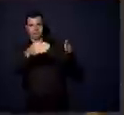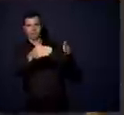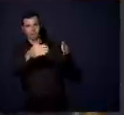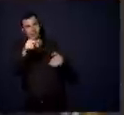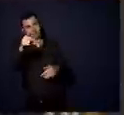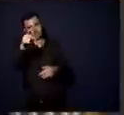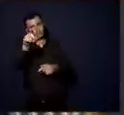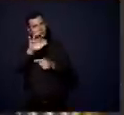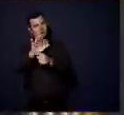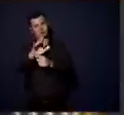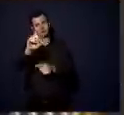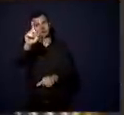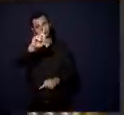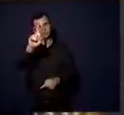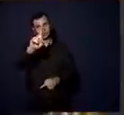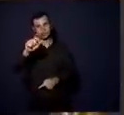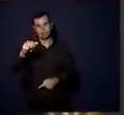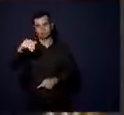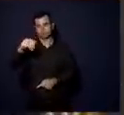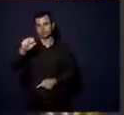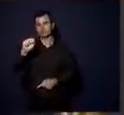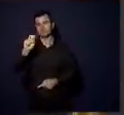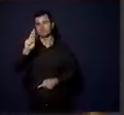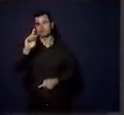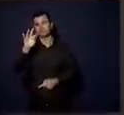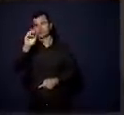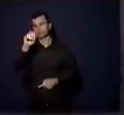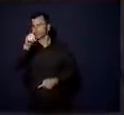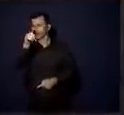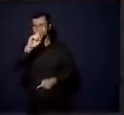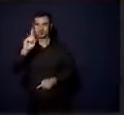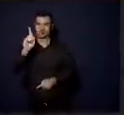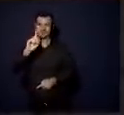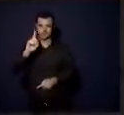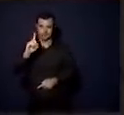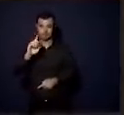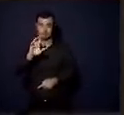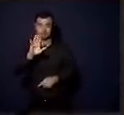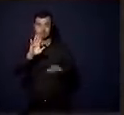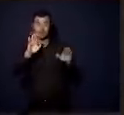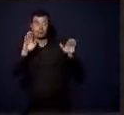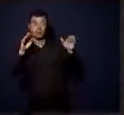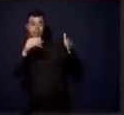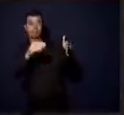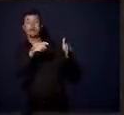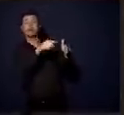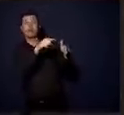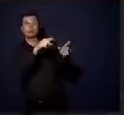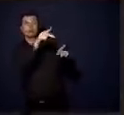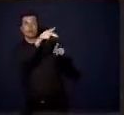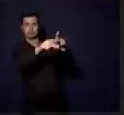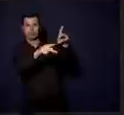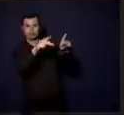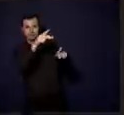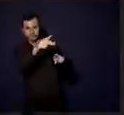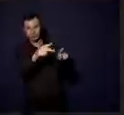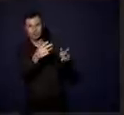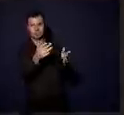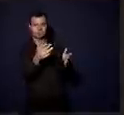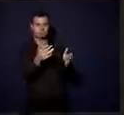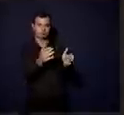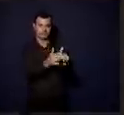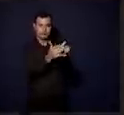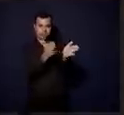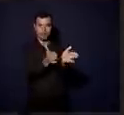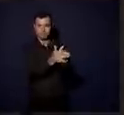não vai ser beneficiado acredito eu Mansueto mas é mas assim por um público-alvo o público caiu quem tá no cadastro único